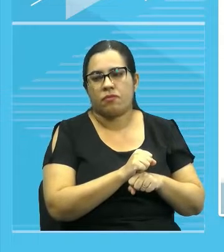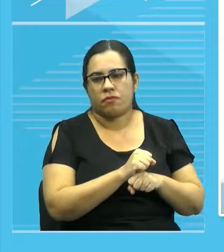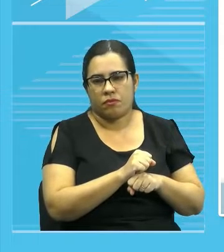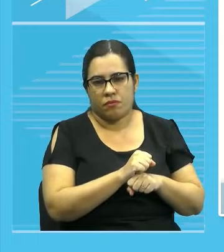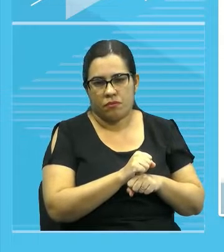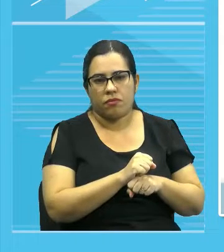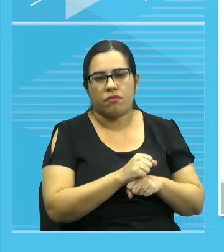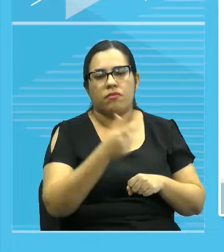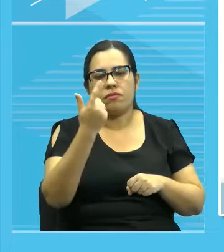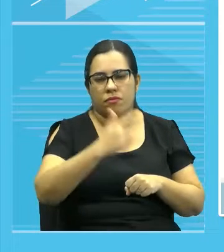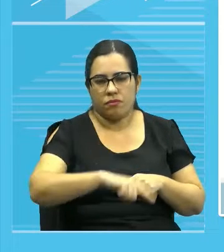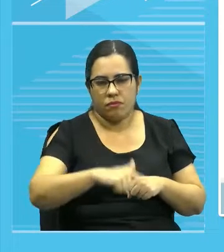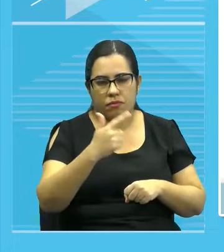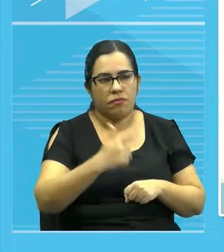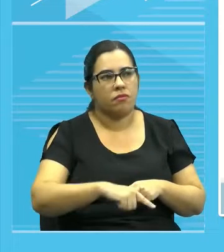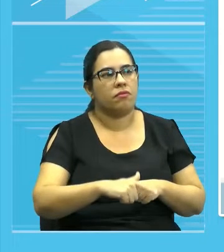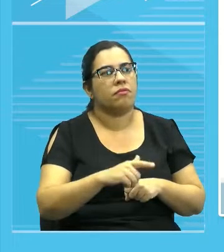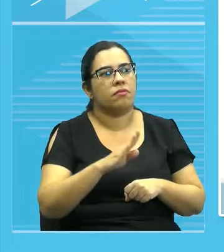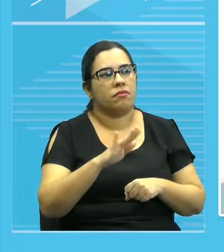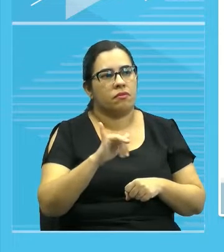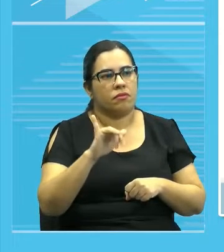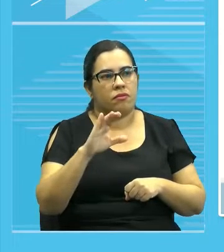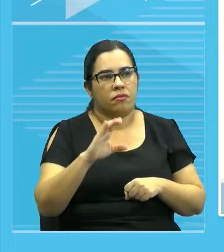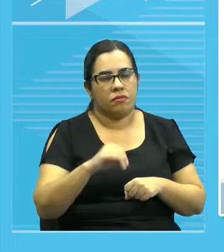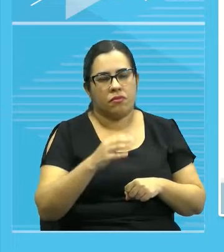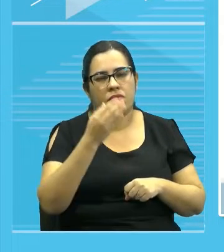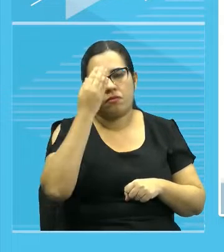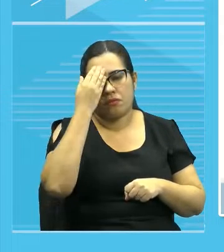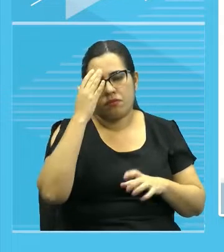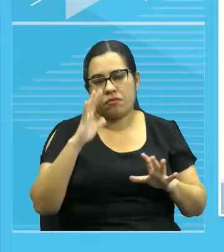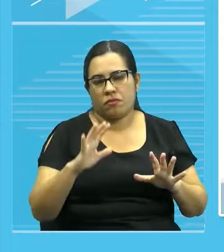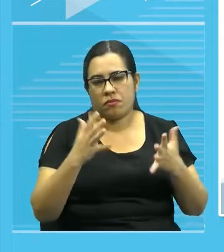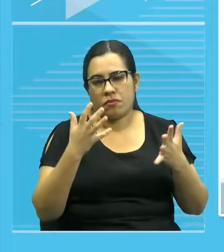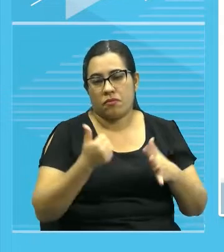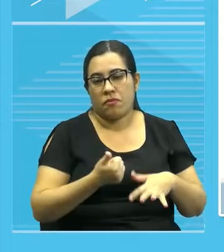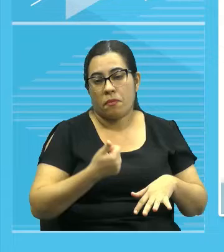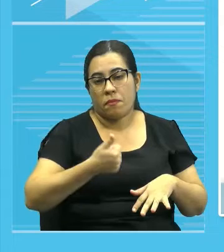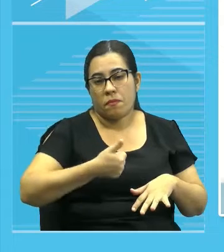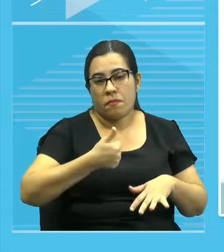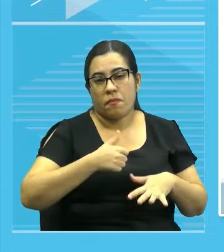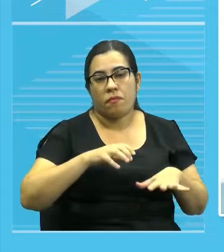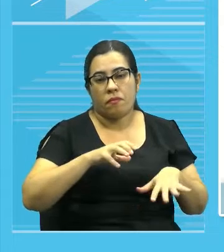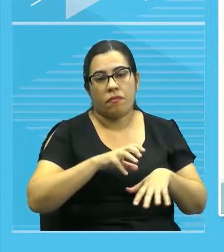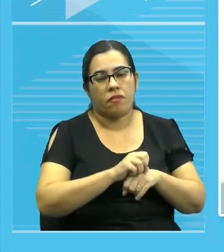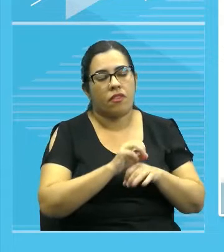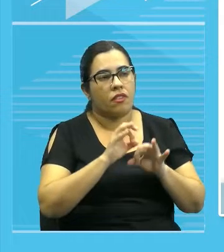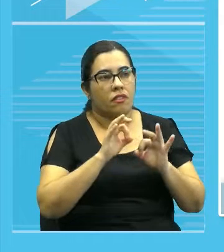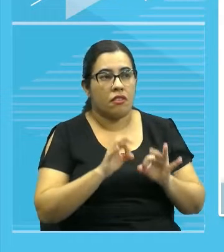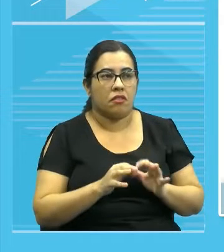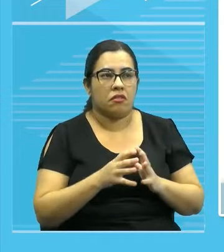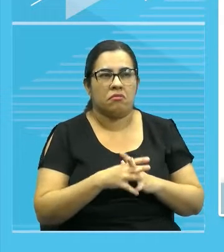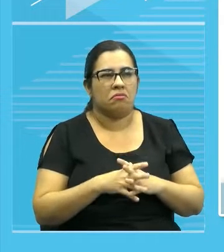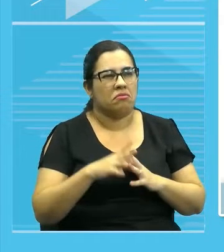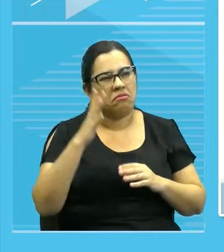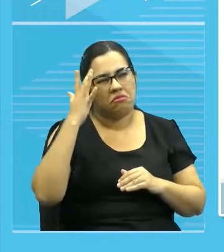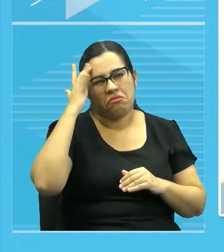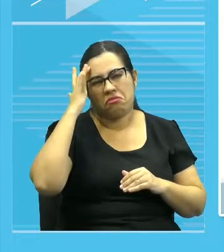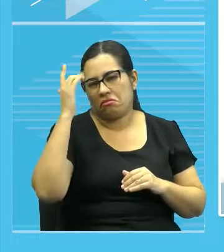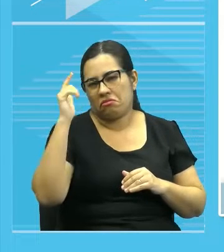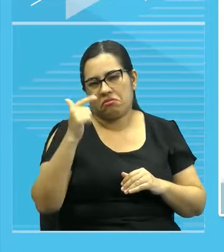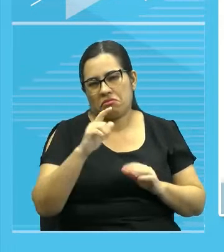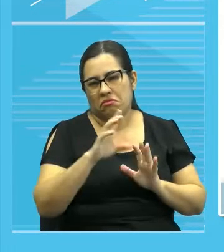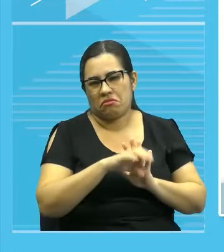as frequentes práticas e biopirataria que ocorreram durante a primeira Conquista eu acho que nem existiu o conceito